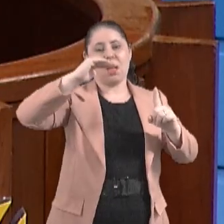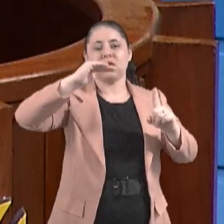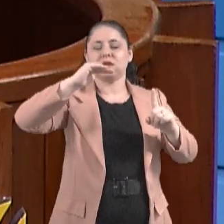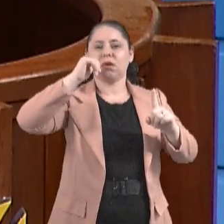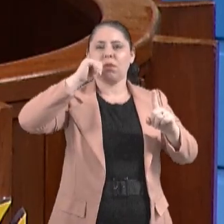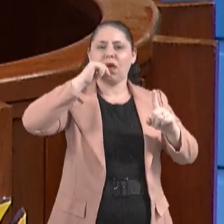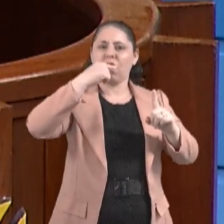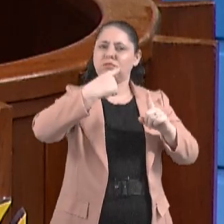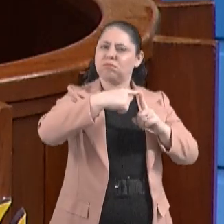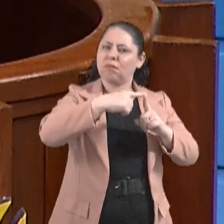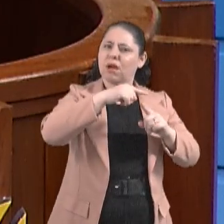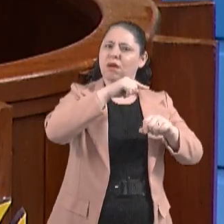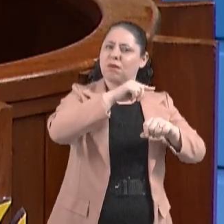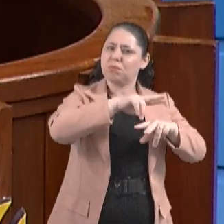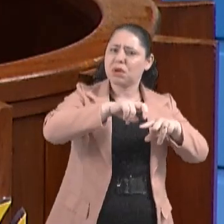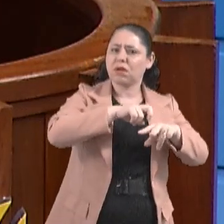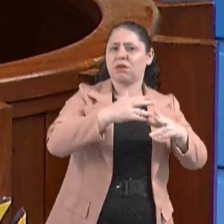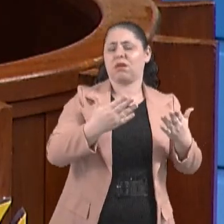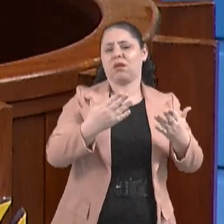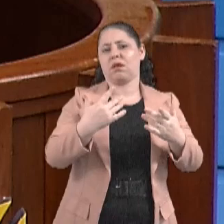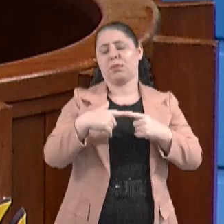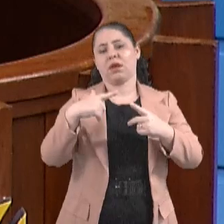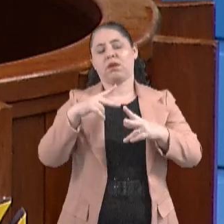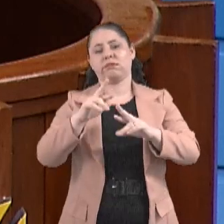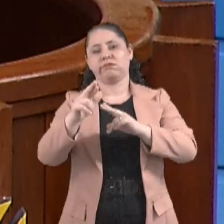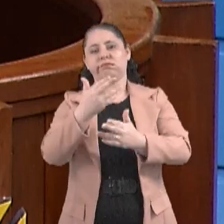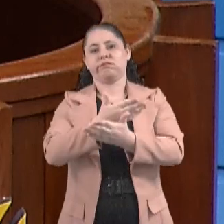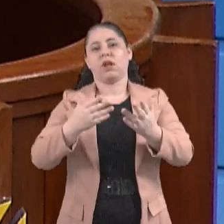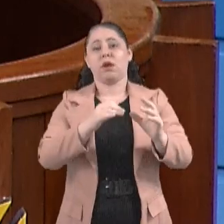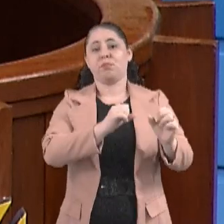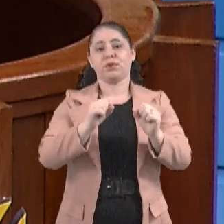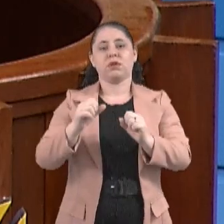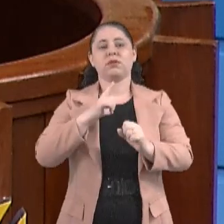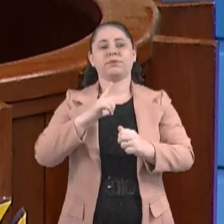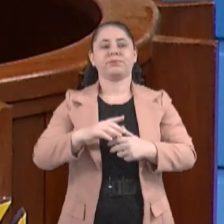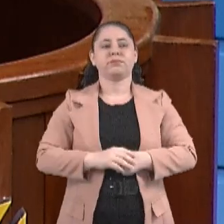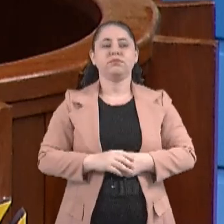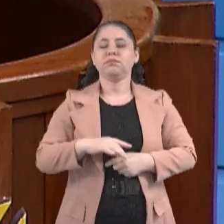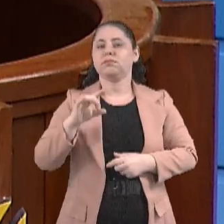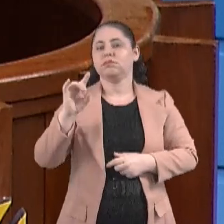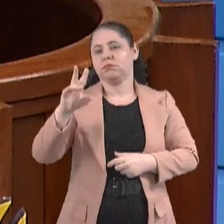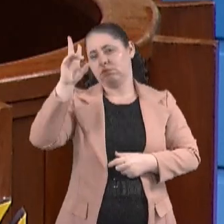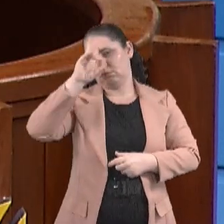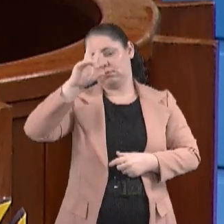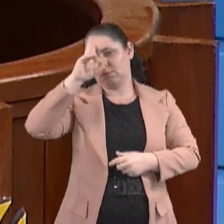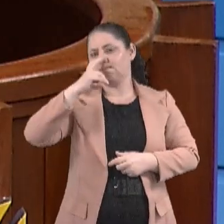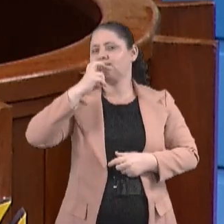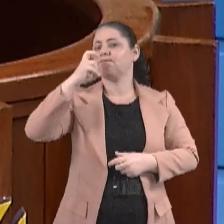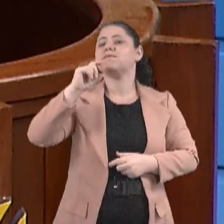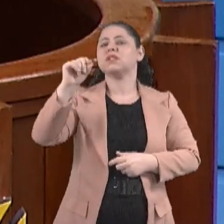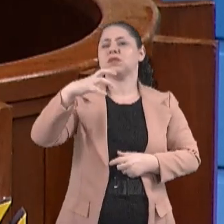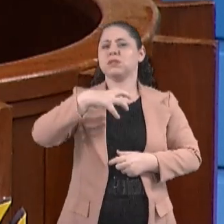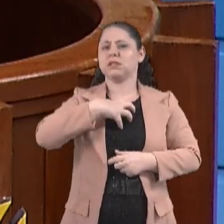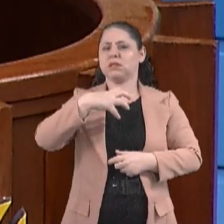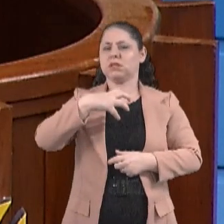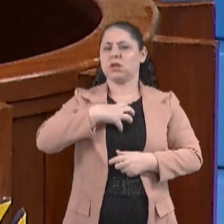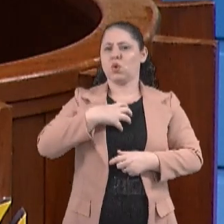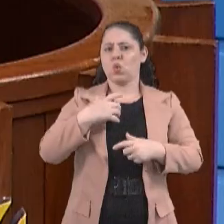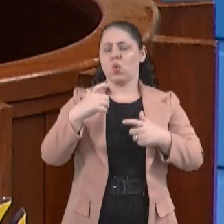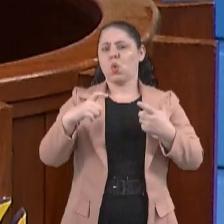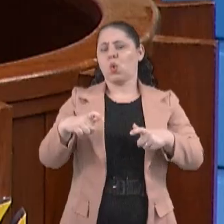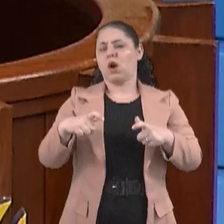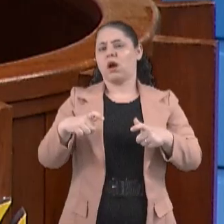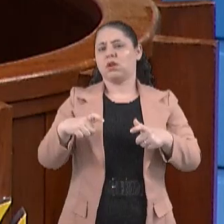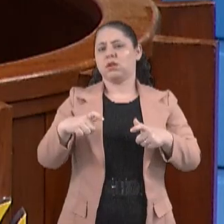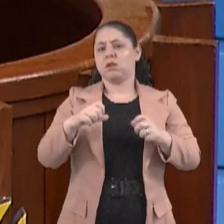mulher, porque a violência, ela é resultado das relações de poder. Só levanta a voz e grita quem se sente num